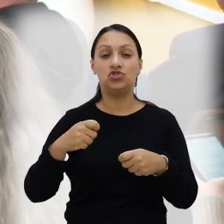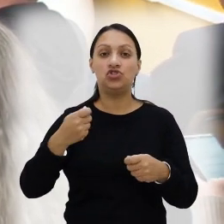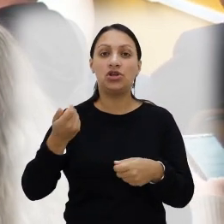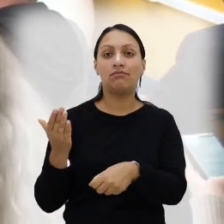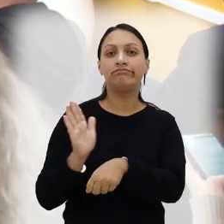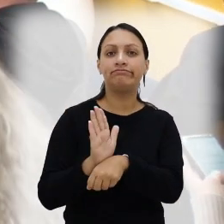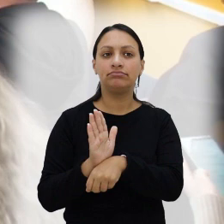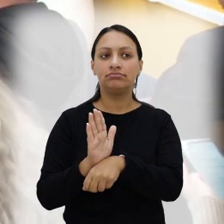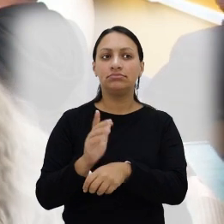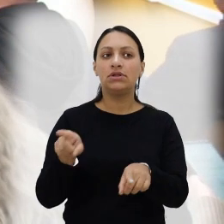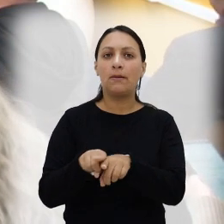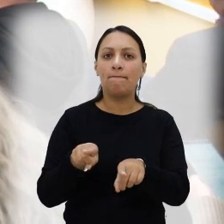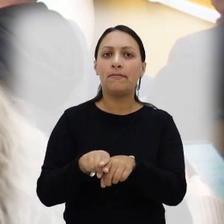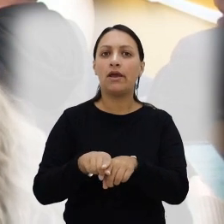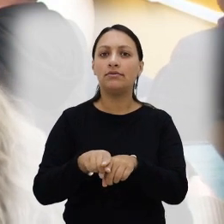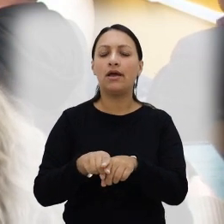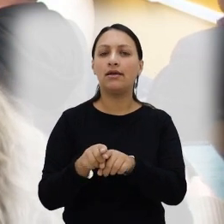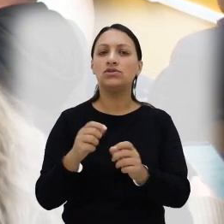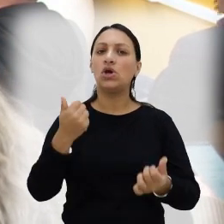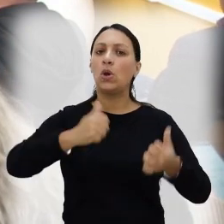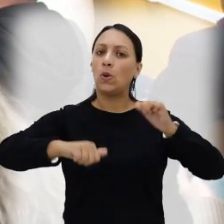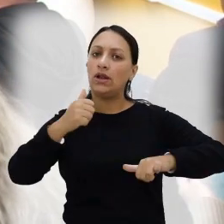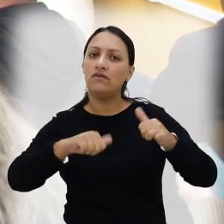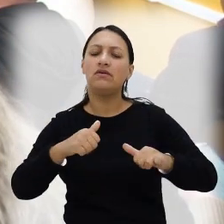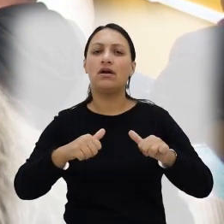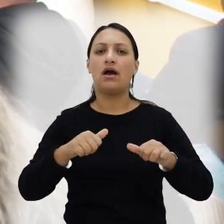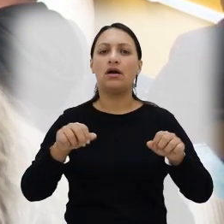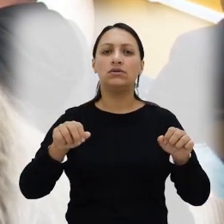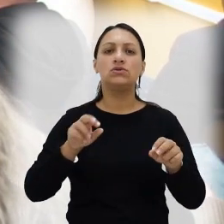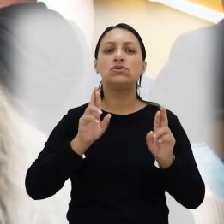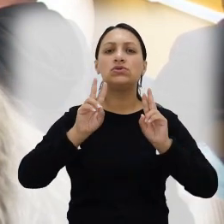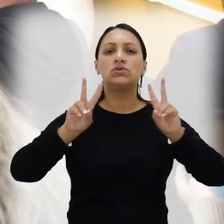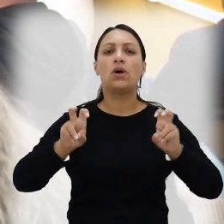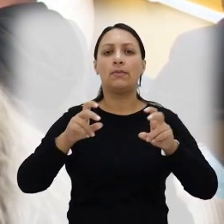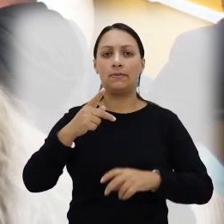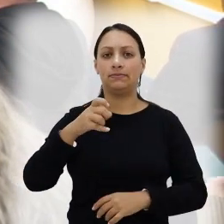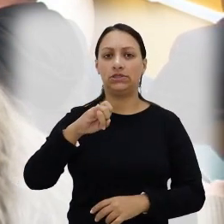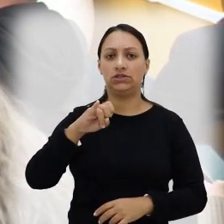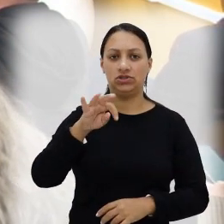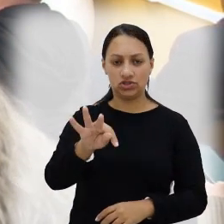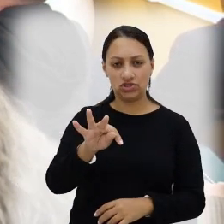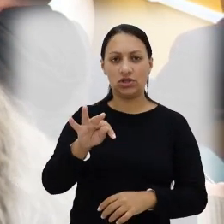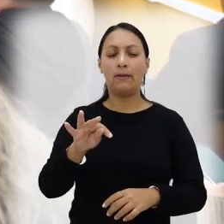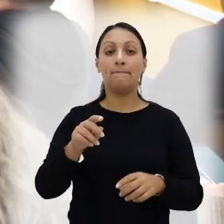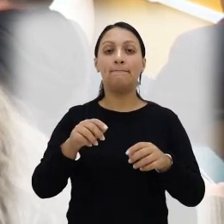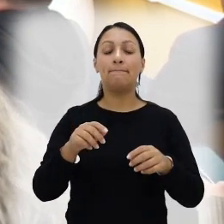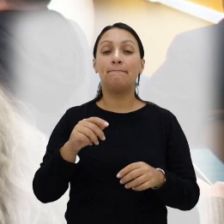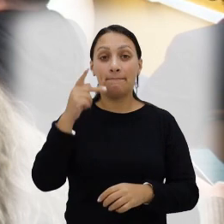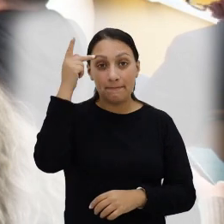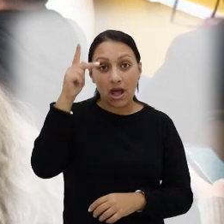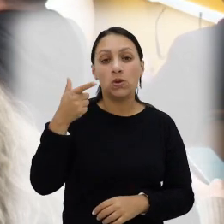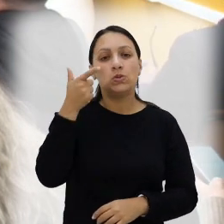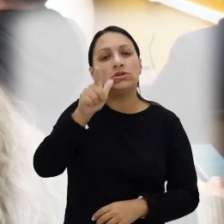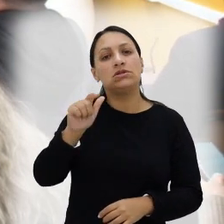de qualificá-los, né, em termos de pitch, para a banca final, que é dia 9,